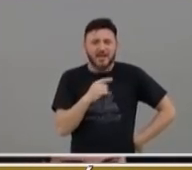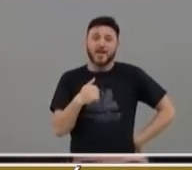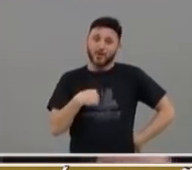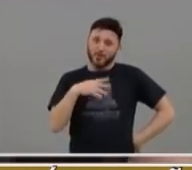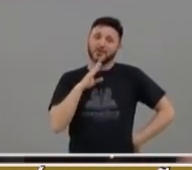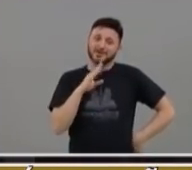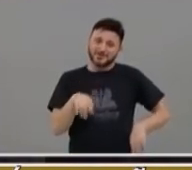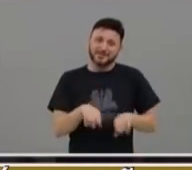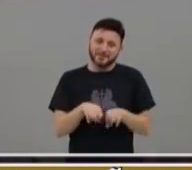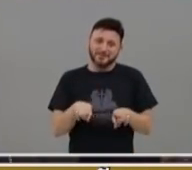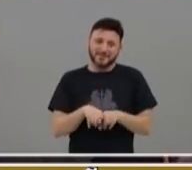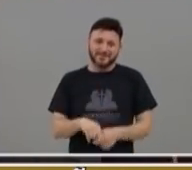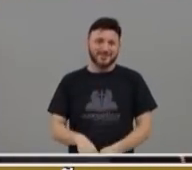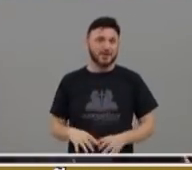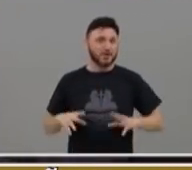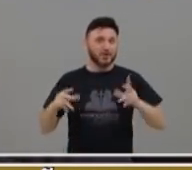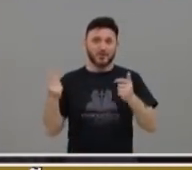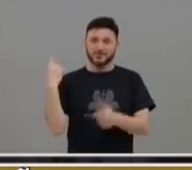Conhece?